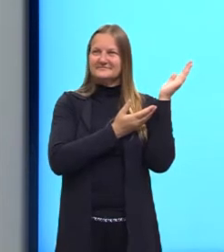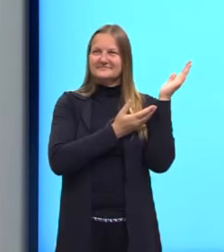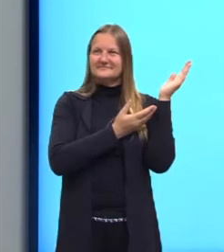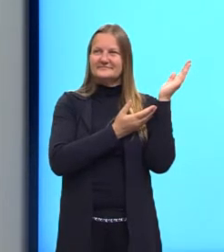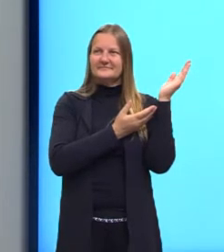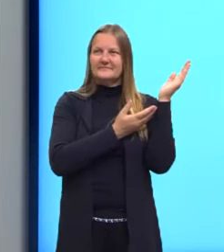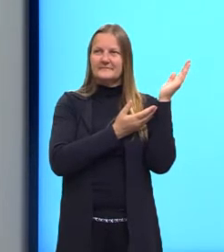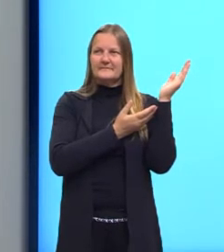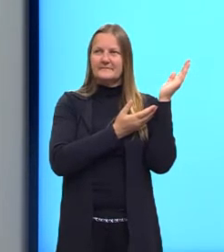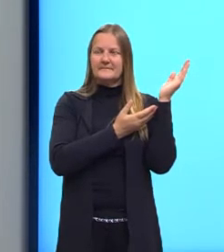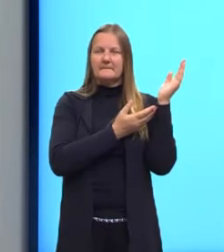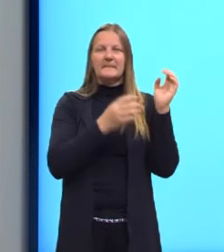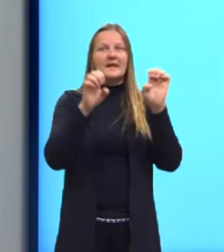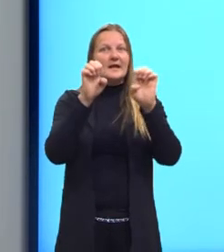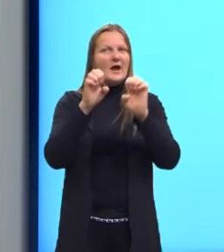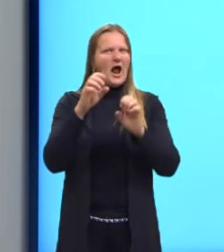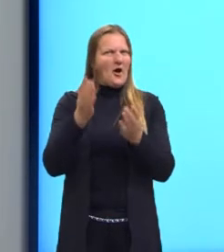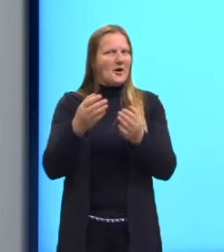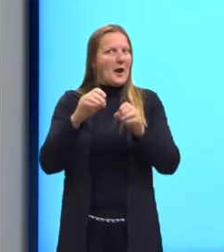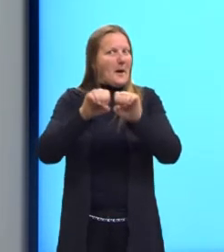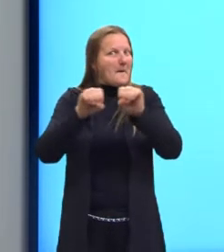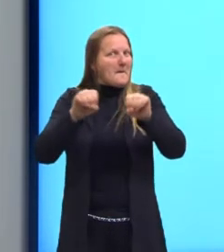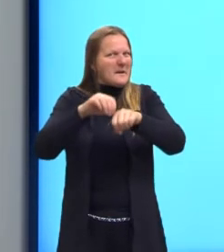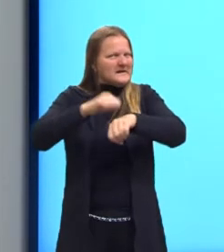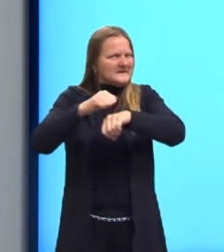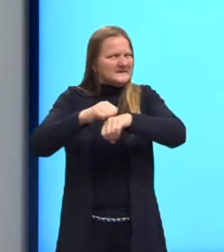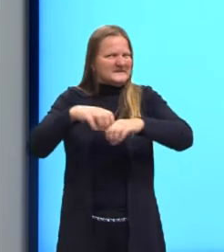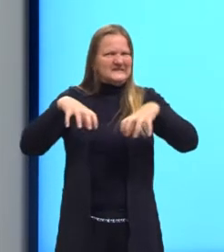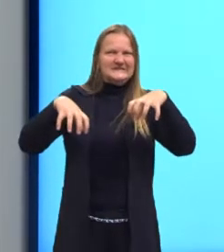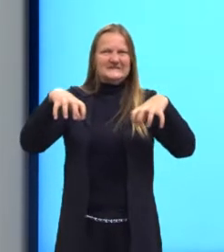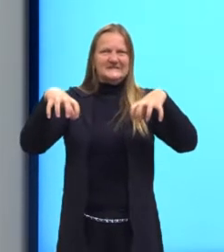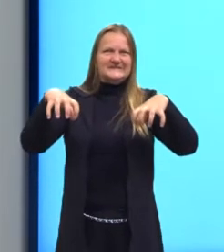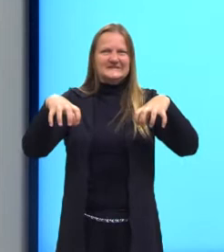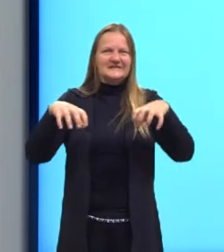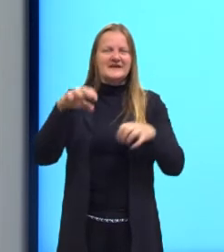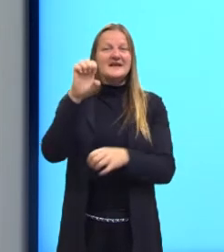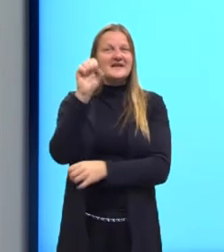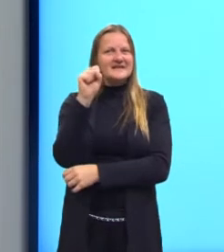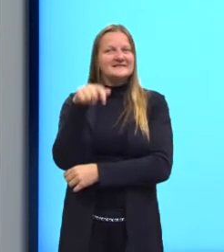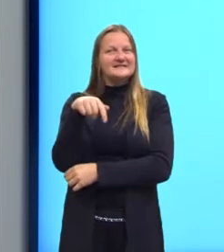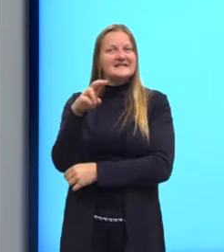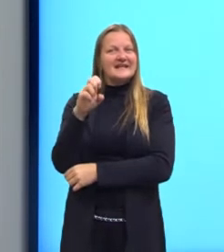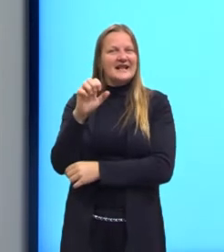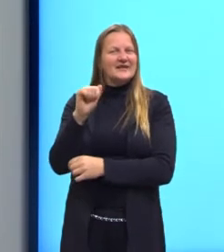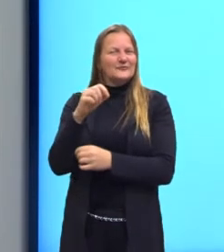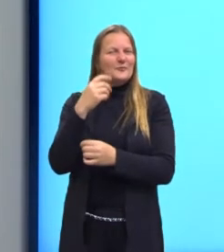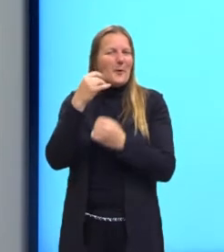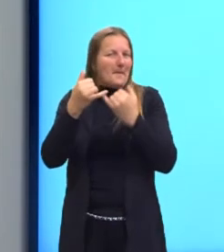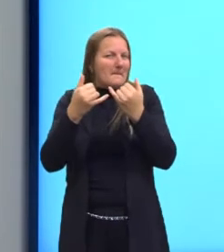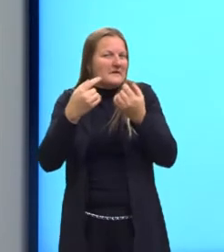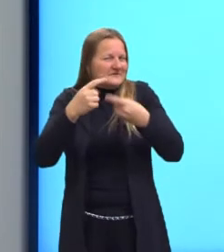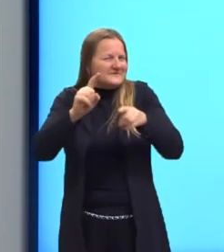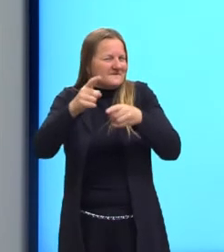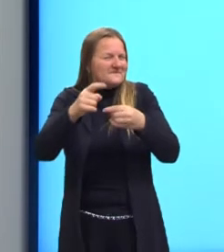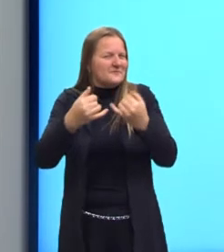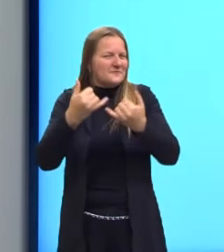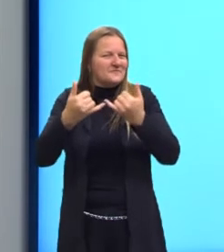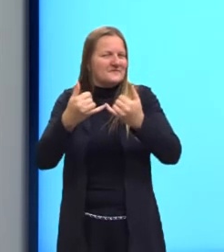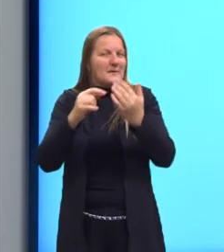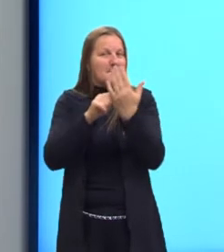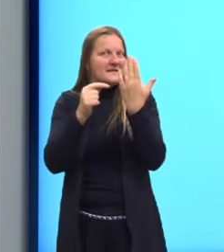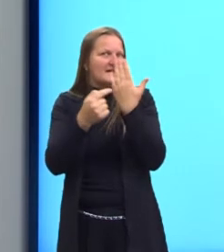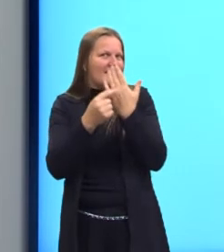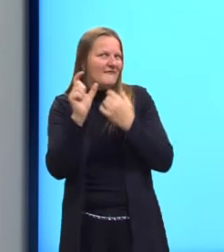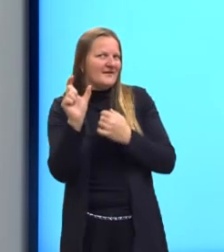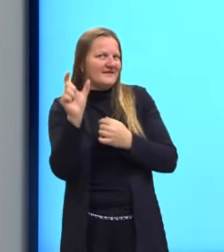o esqueleto novamente dessa vez o esqueleto aqui o nosso vilão do he-man e ele tá lá numa